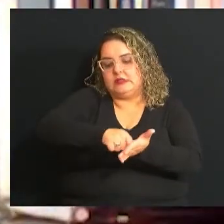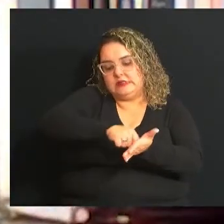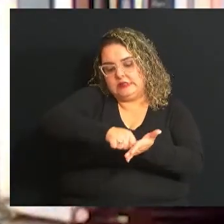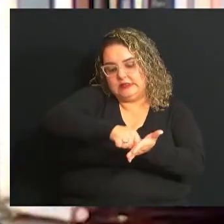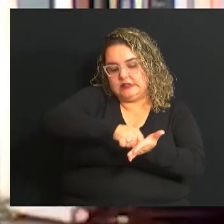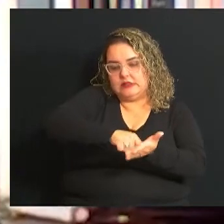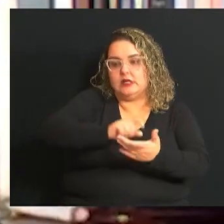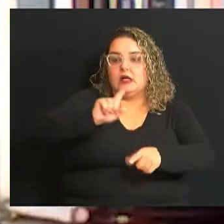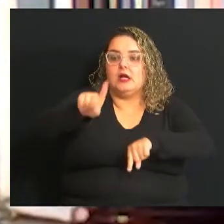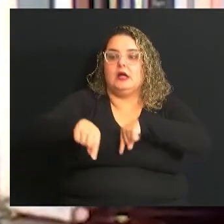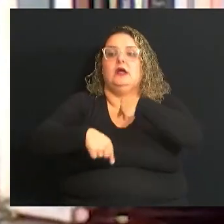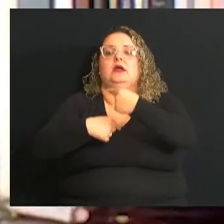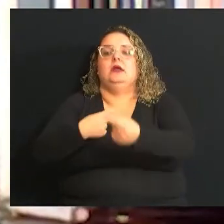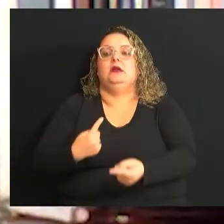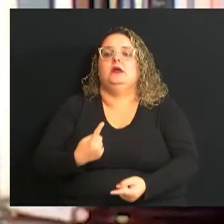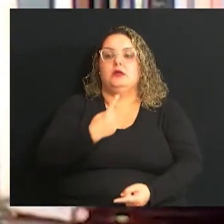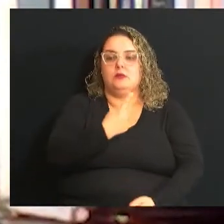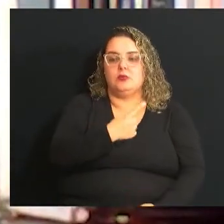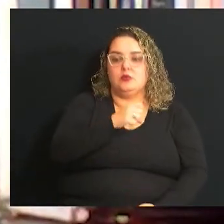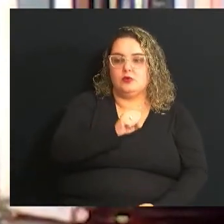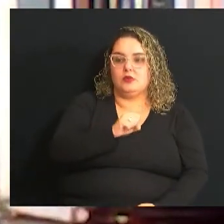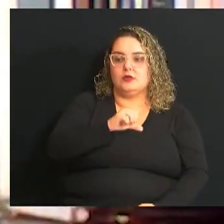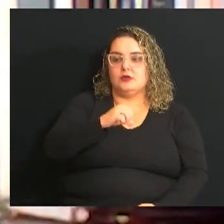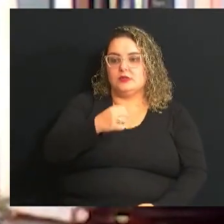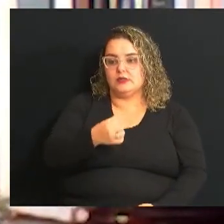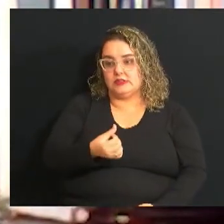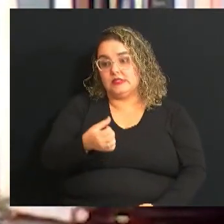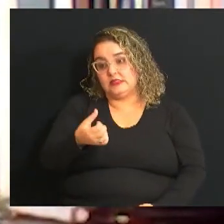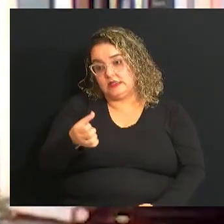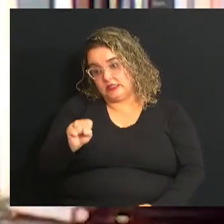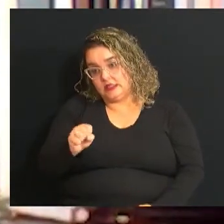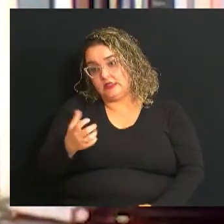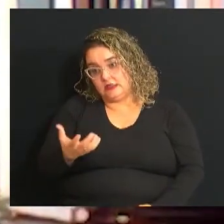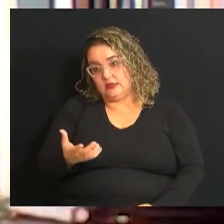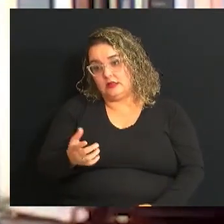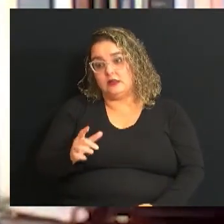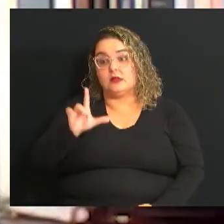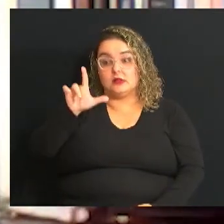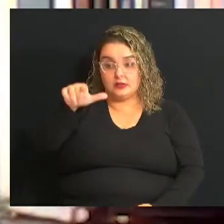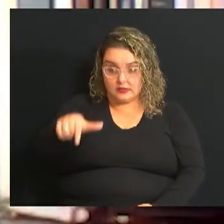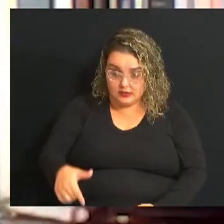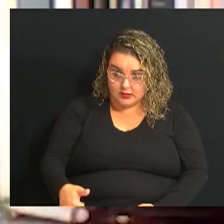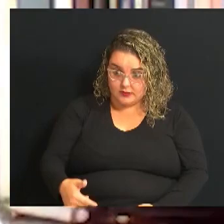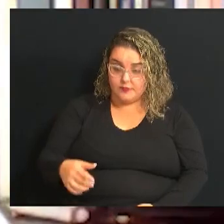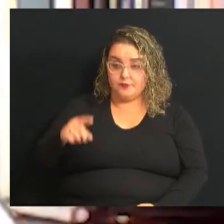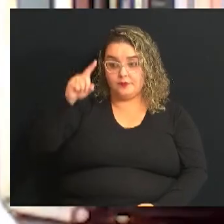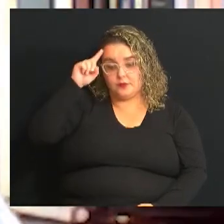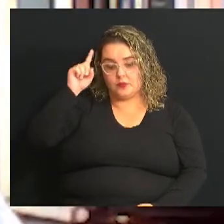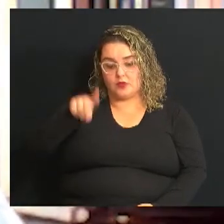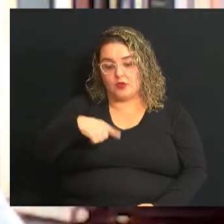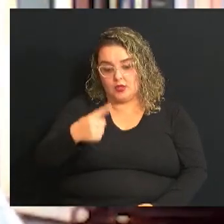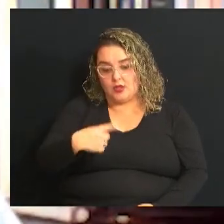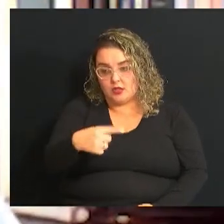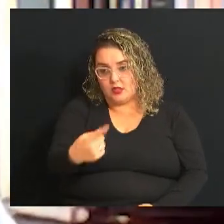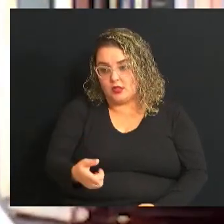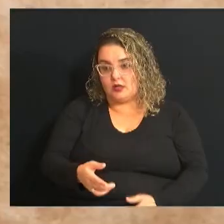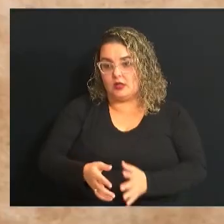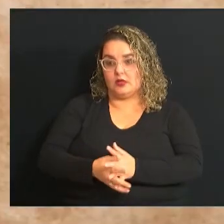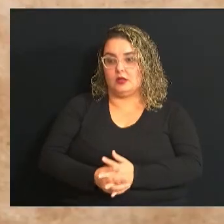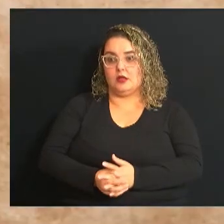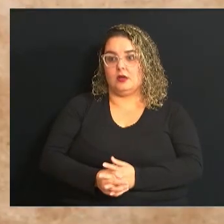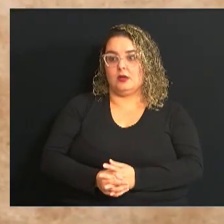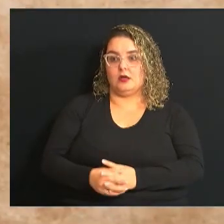E a certidão dele também, do Manuel José Gomes, né, cita isso também, que ela era menor, pardo, enfim, tem essa